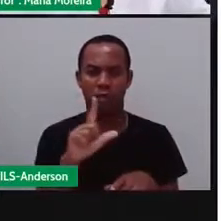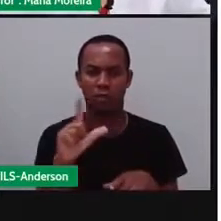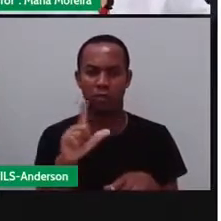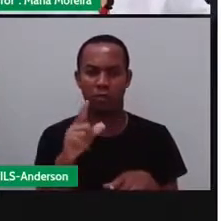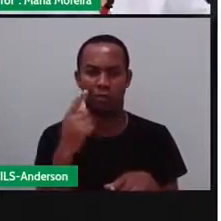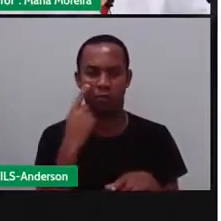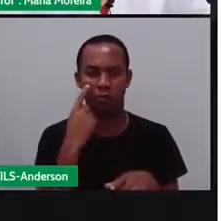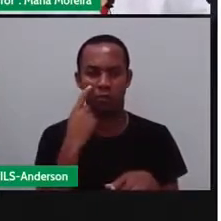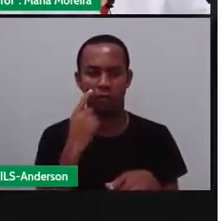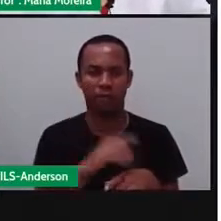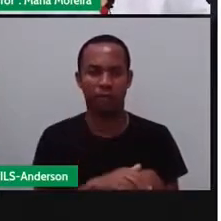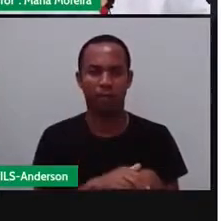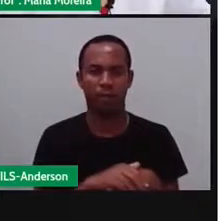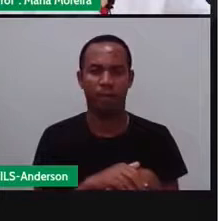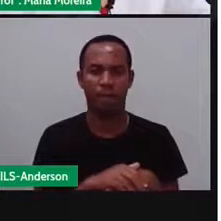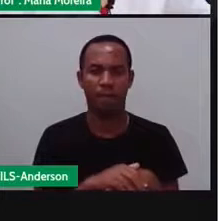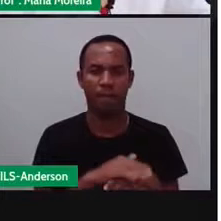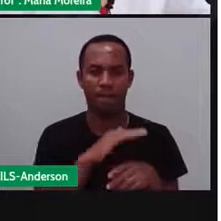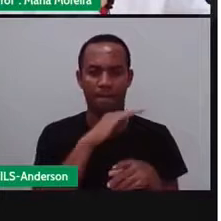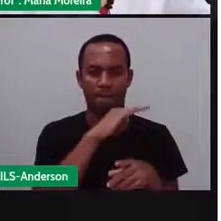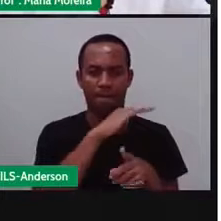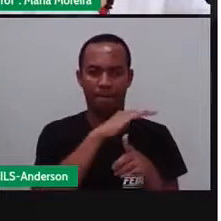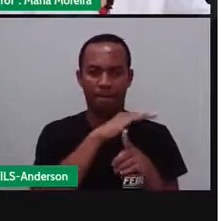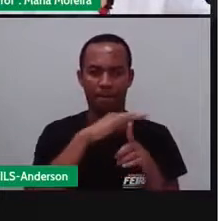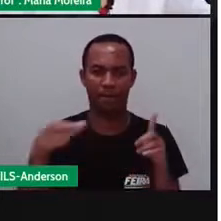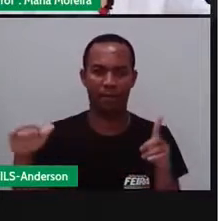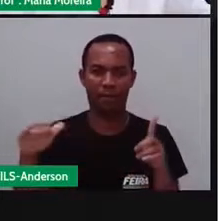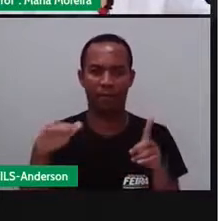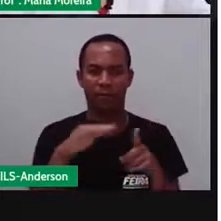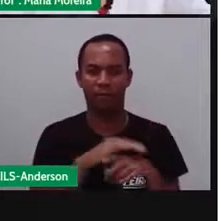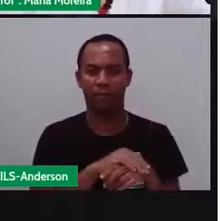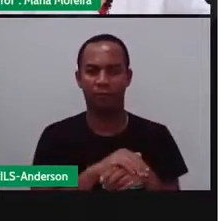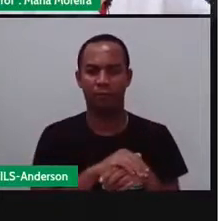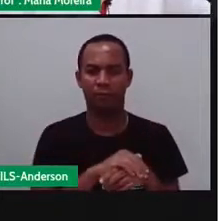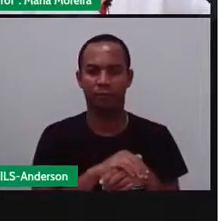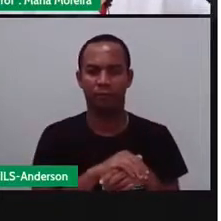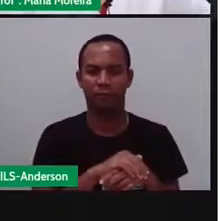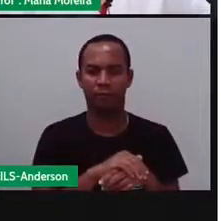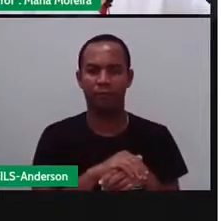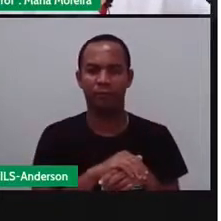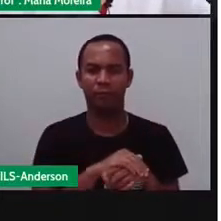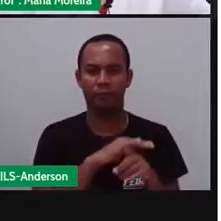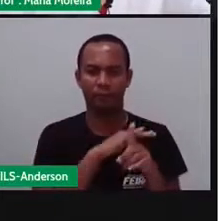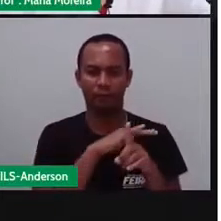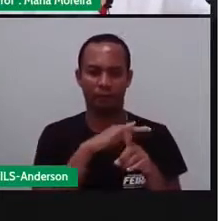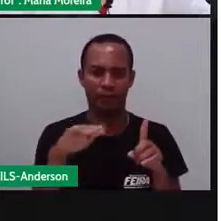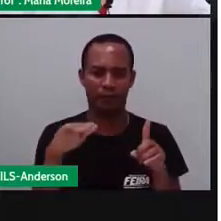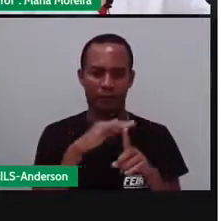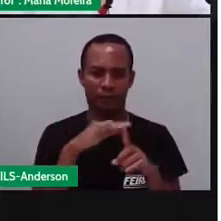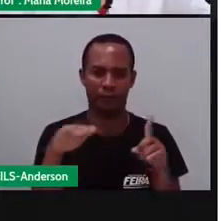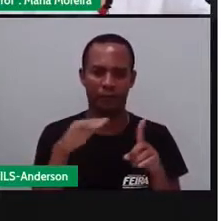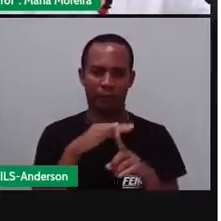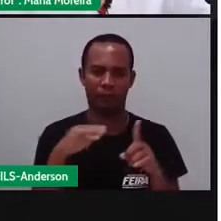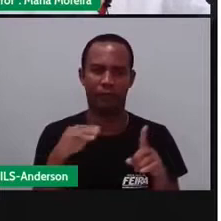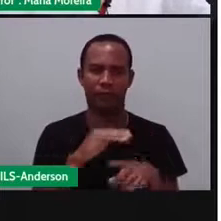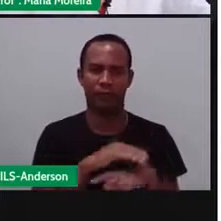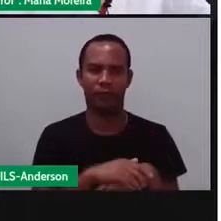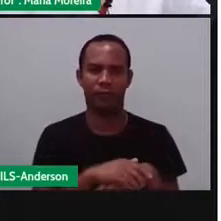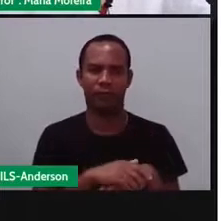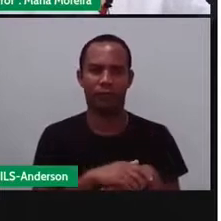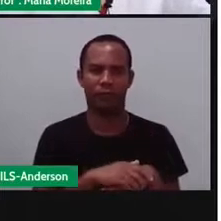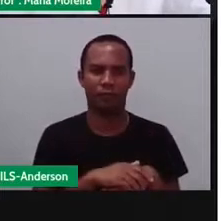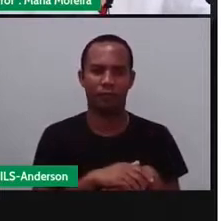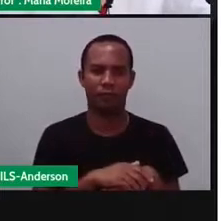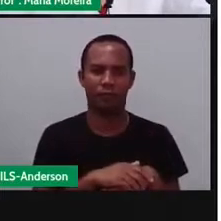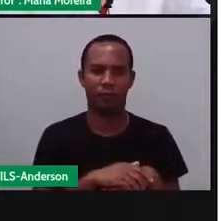de falar com vocês? Então, a metade, aqui tem 1 litro, não é isso? A metade, ó,